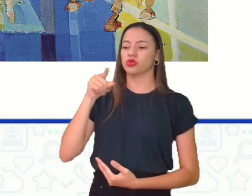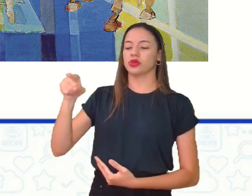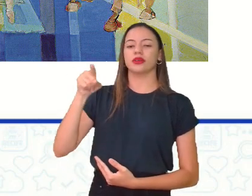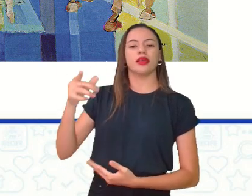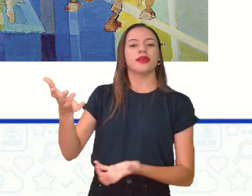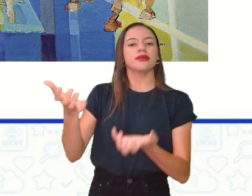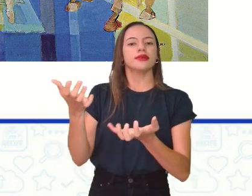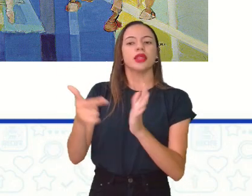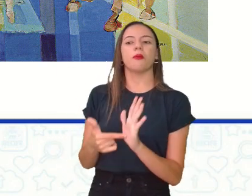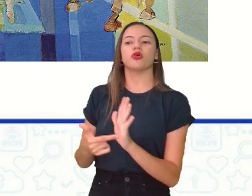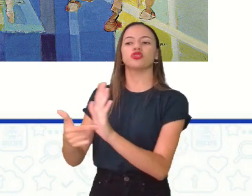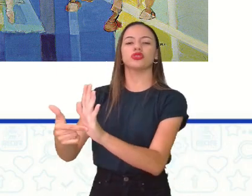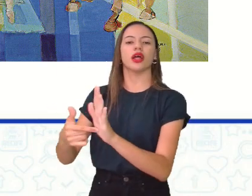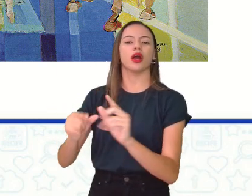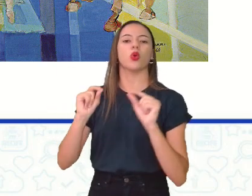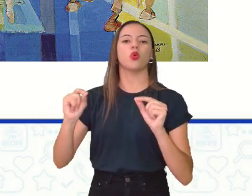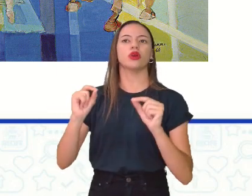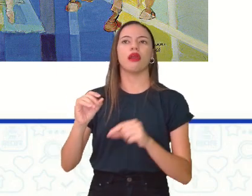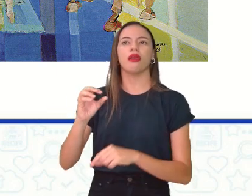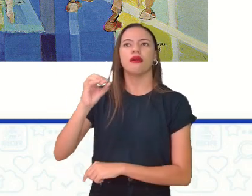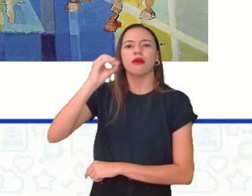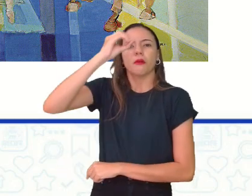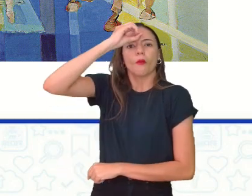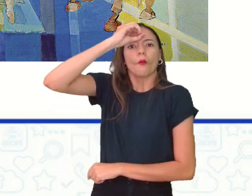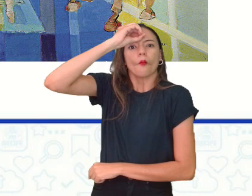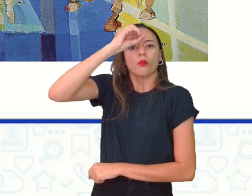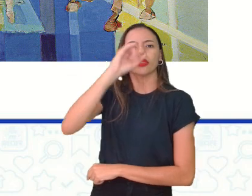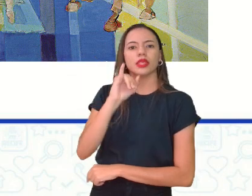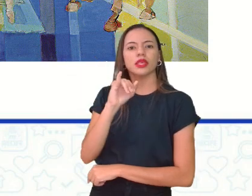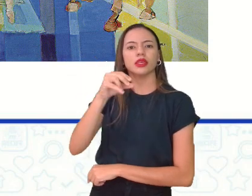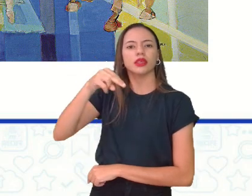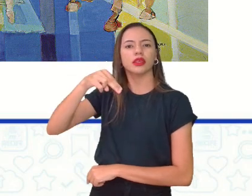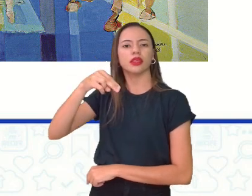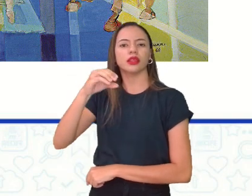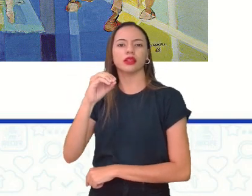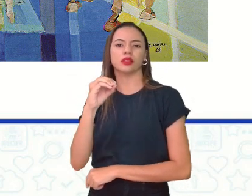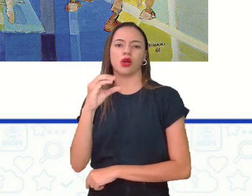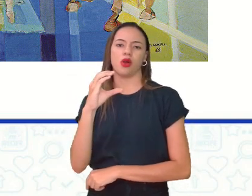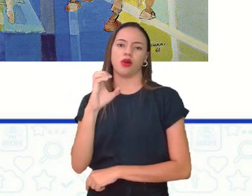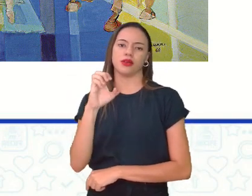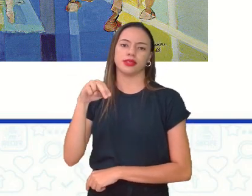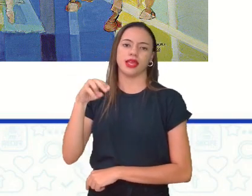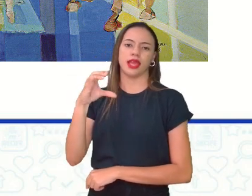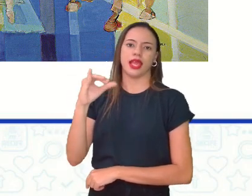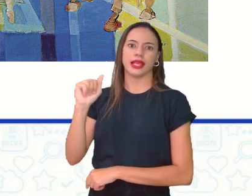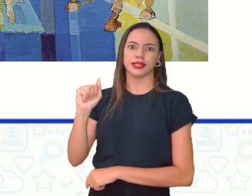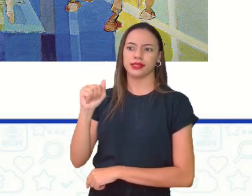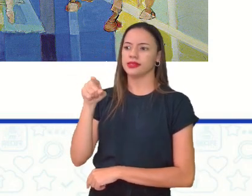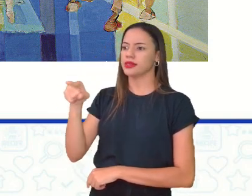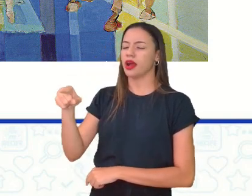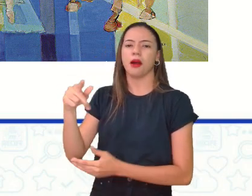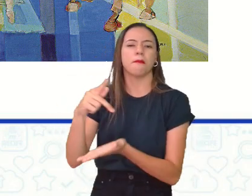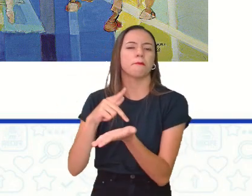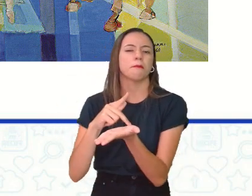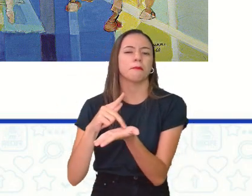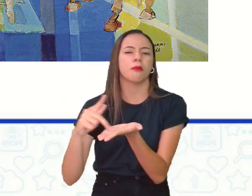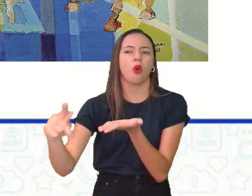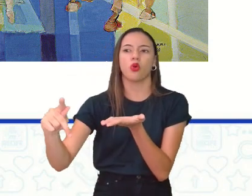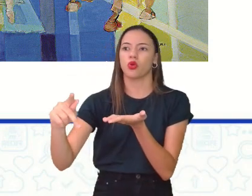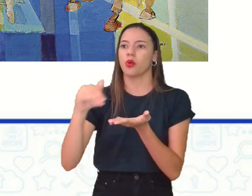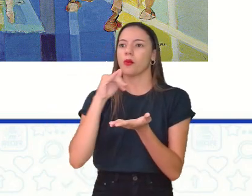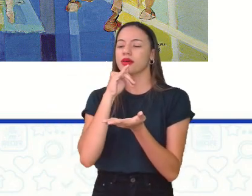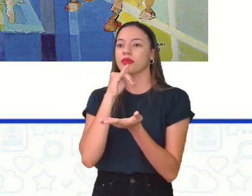questão da inocência, né? Da pureza, de ver o mundo, né, como os